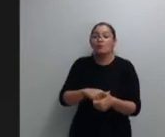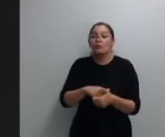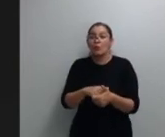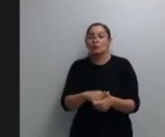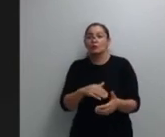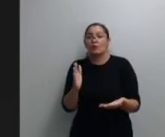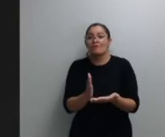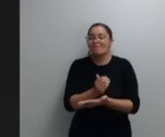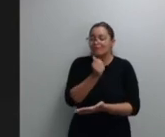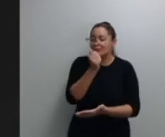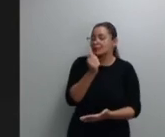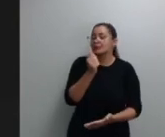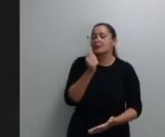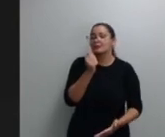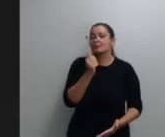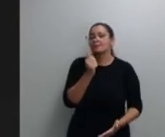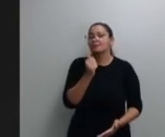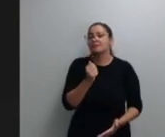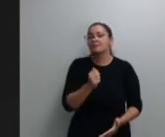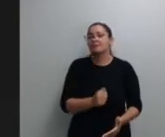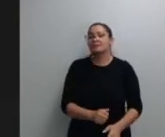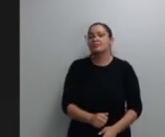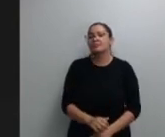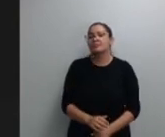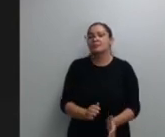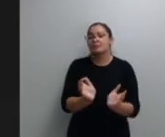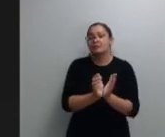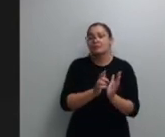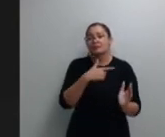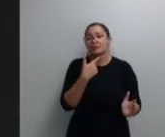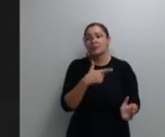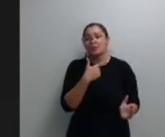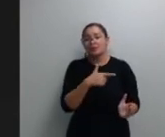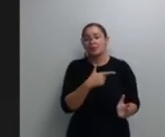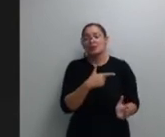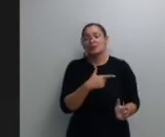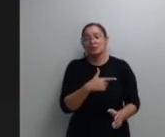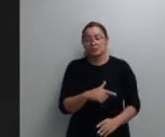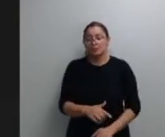a exposição desse pensamento o ministro Campo foi